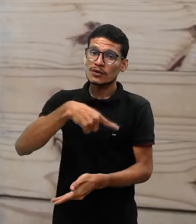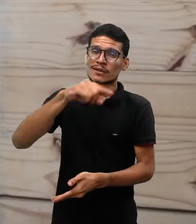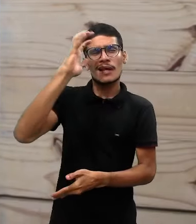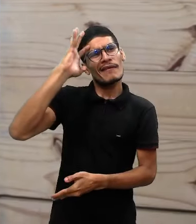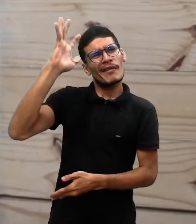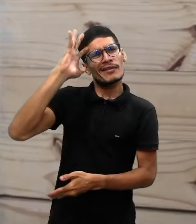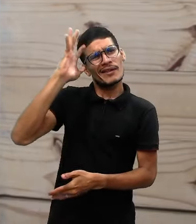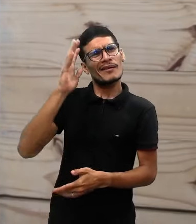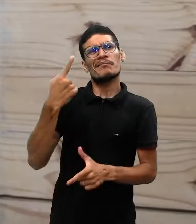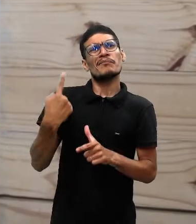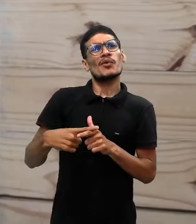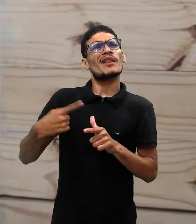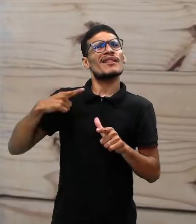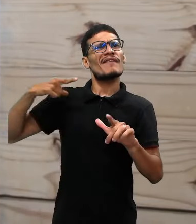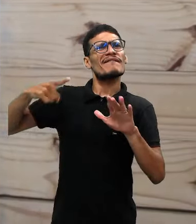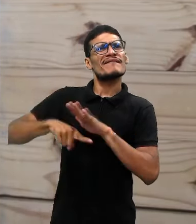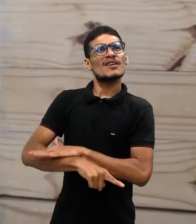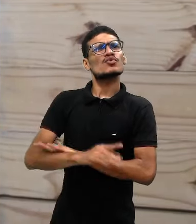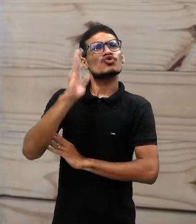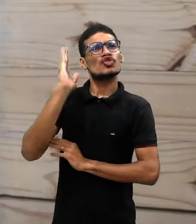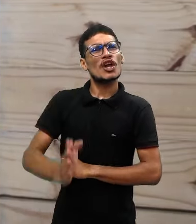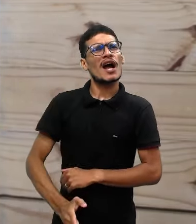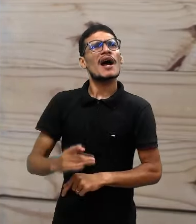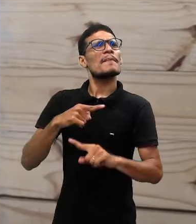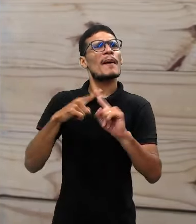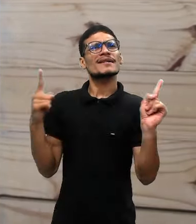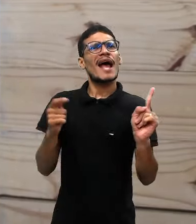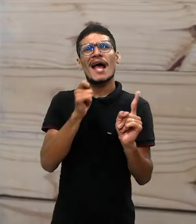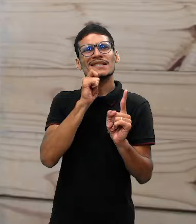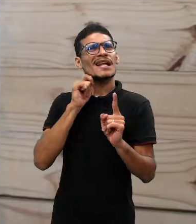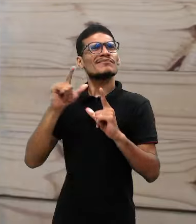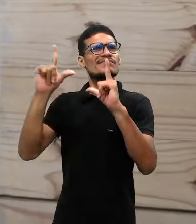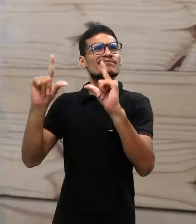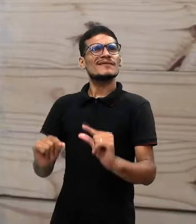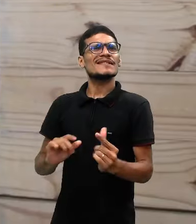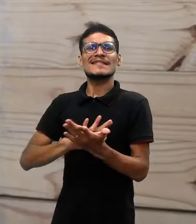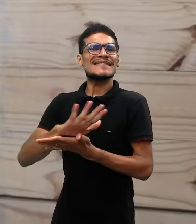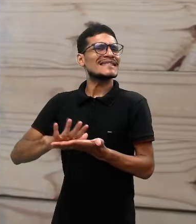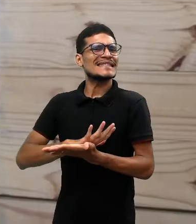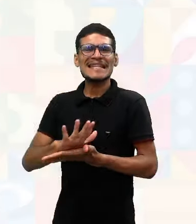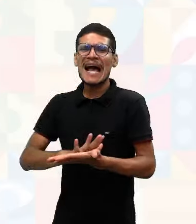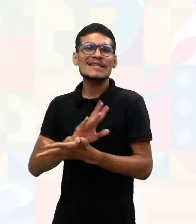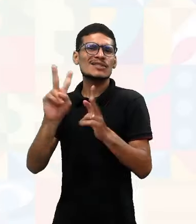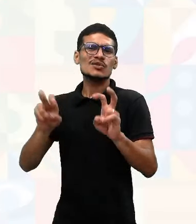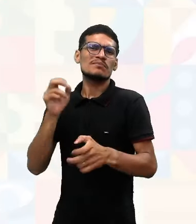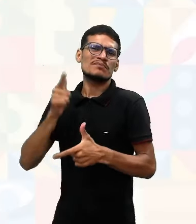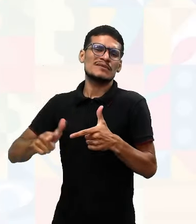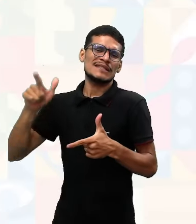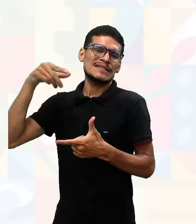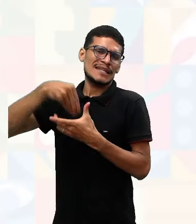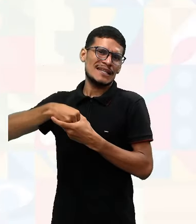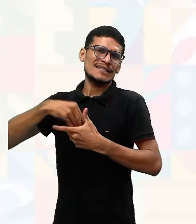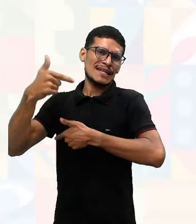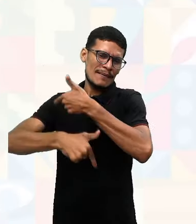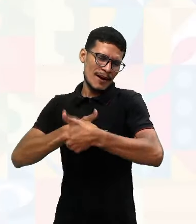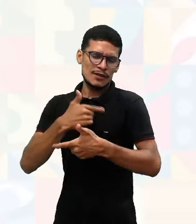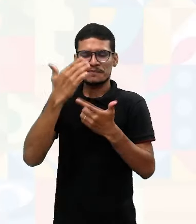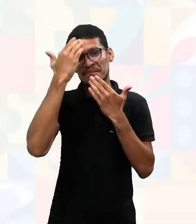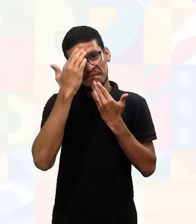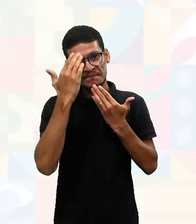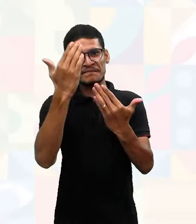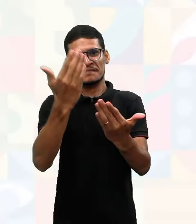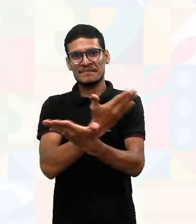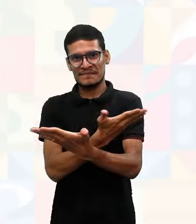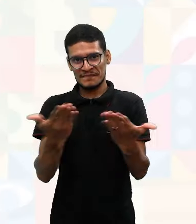de tanto avanço que a gente já teve, elas ainda não foram suficientes para a redução dos acidentes de trabalho? Eu agradeço